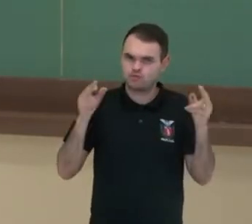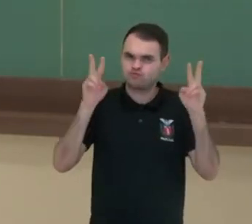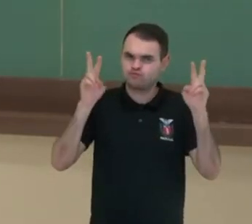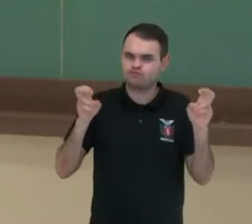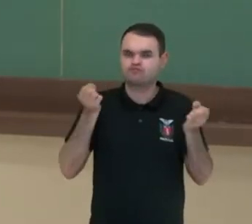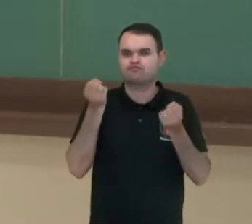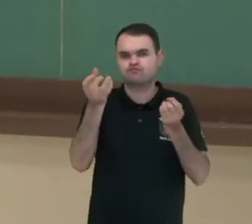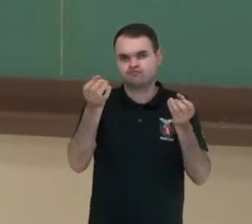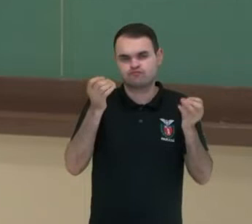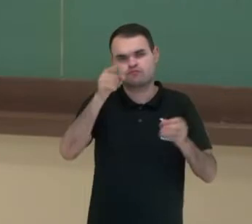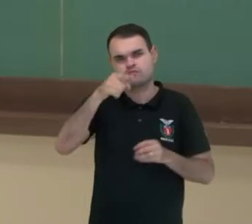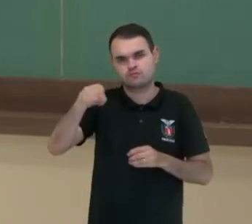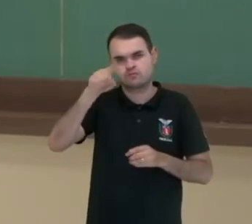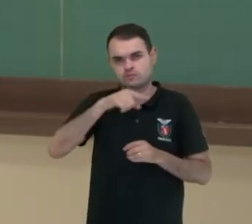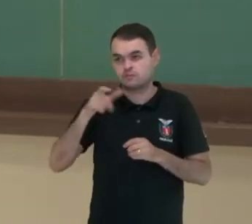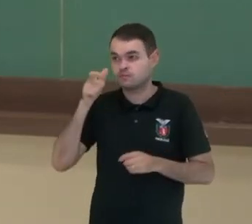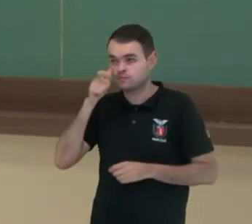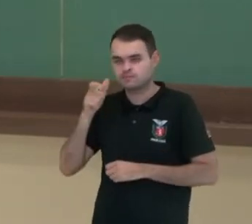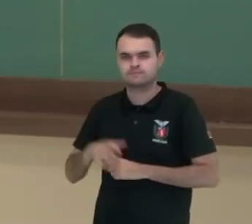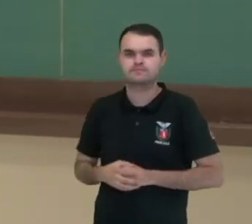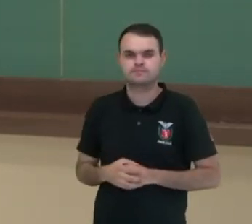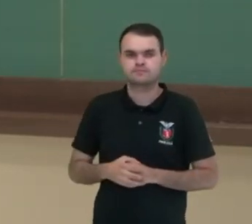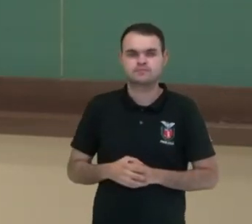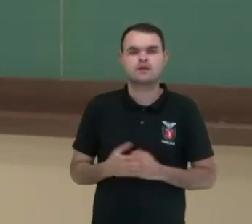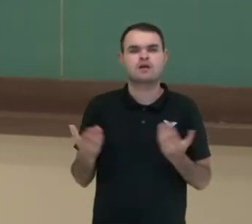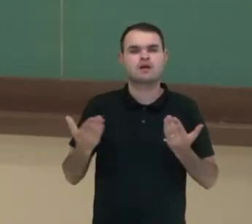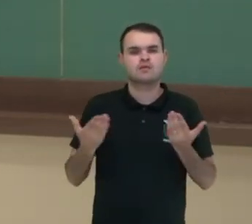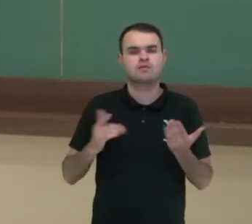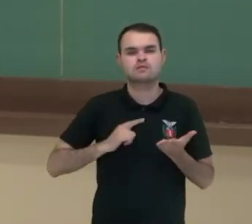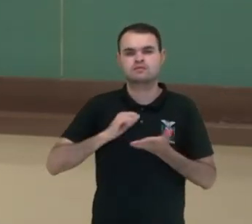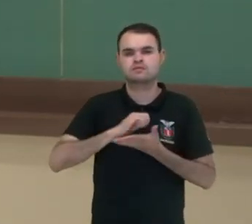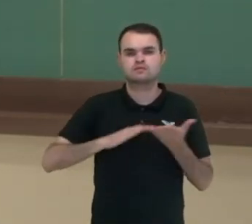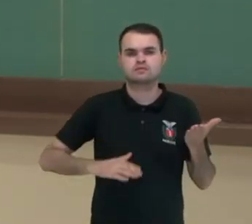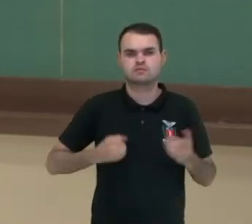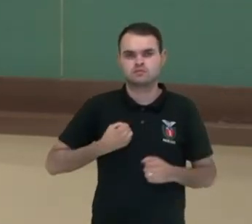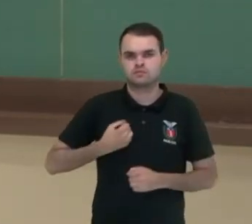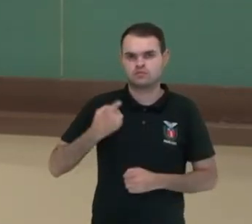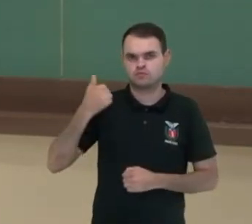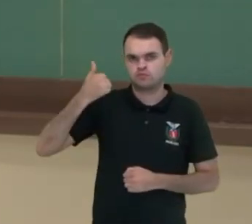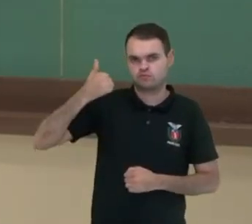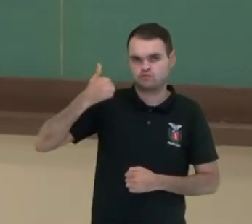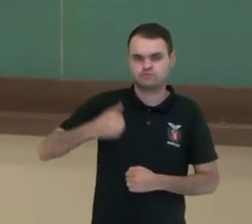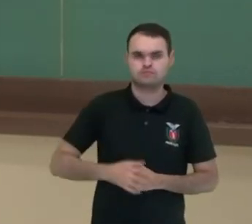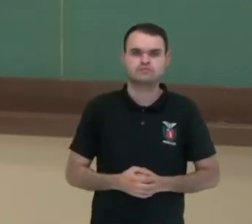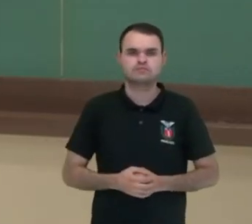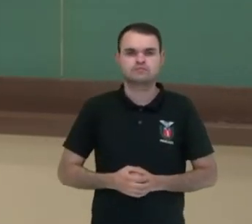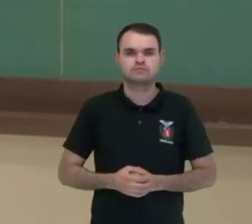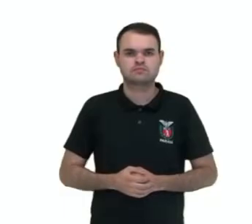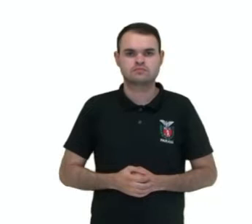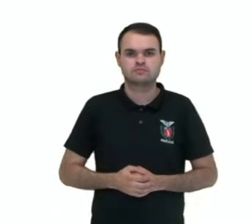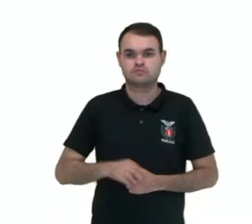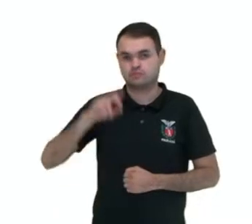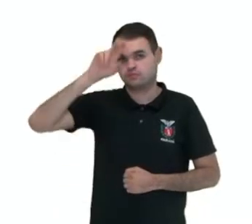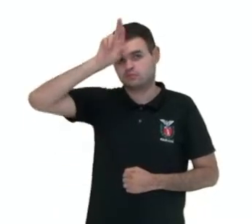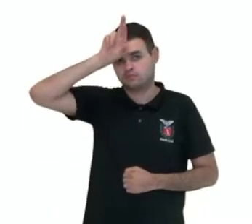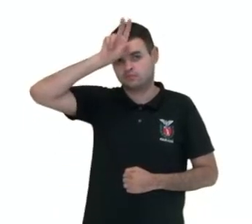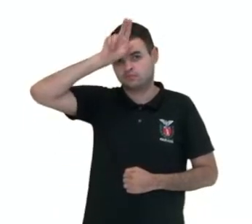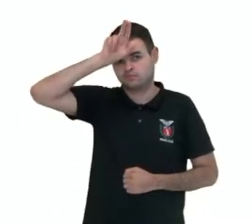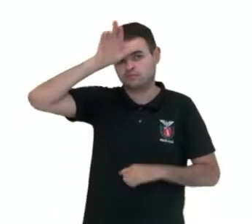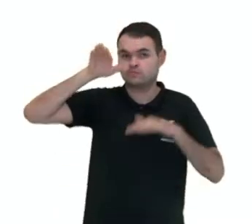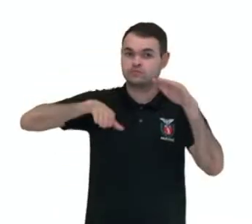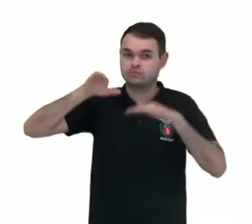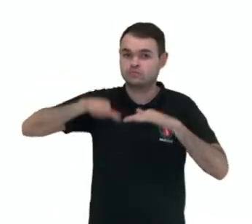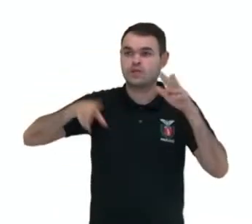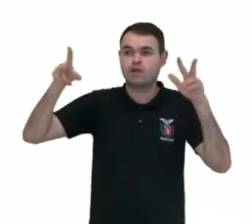informações para observar. Então, agora nós temos a atividade de número 1. Observe. Formiga tinha hora que era